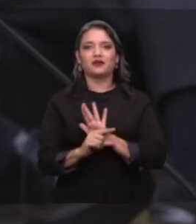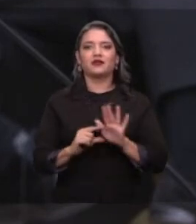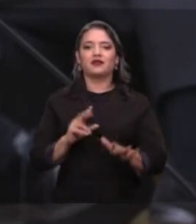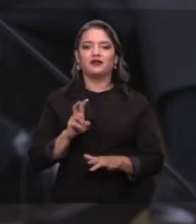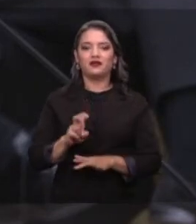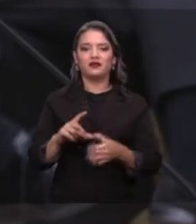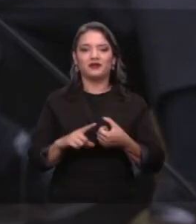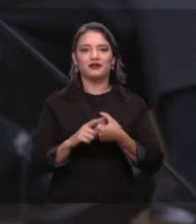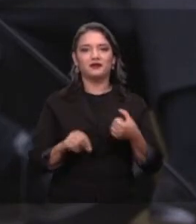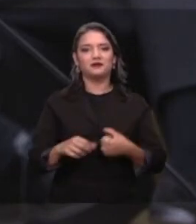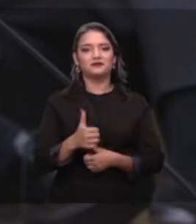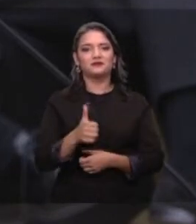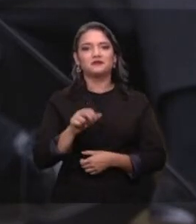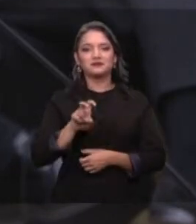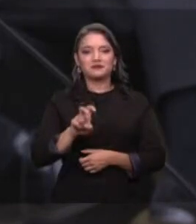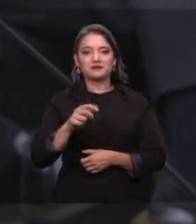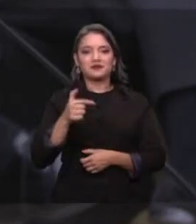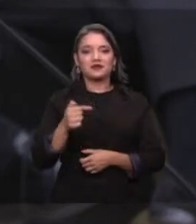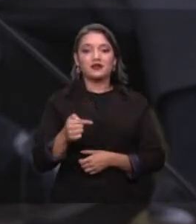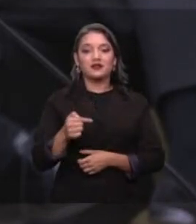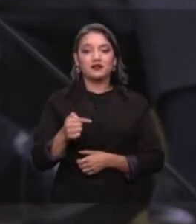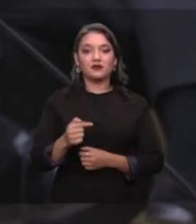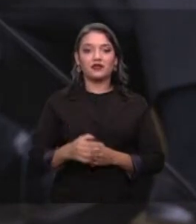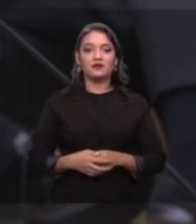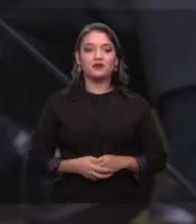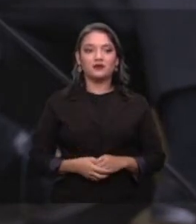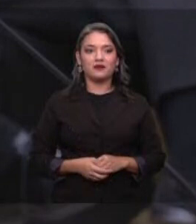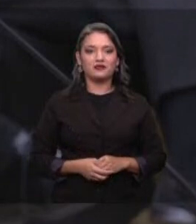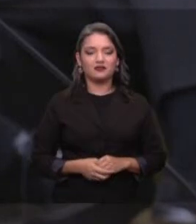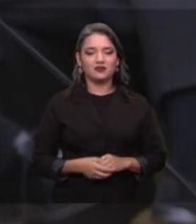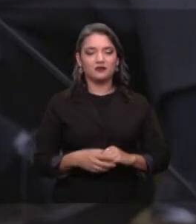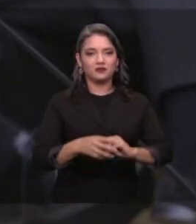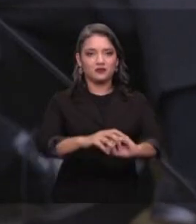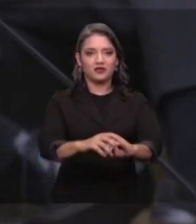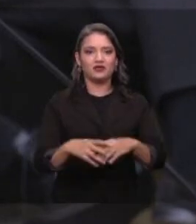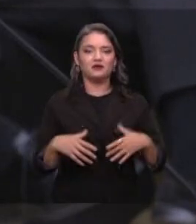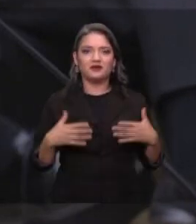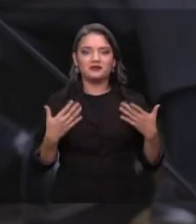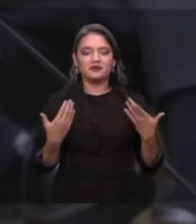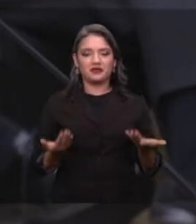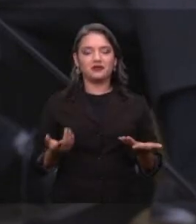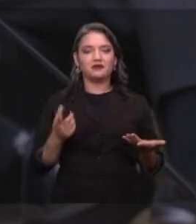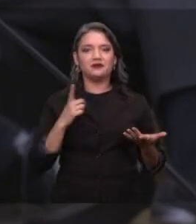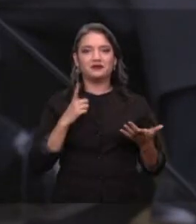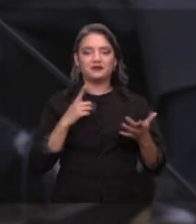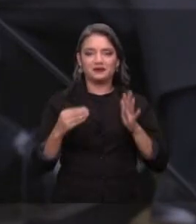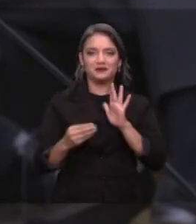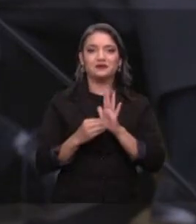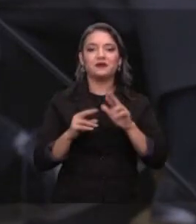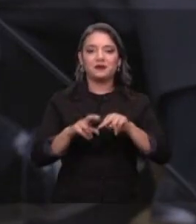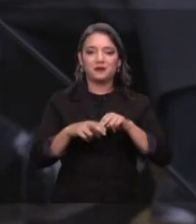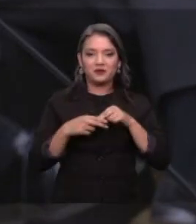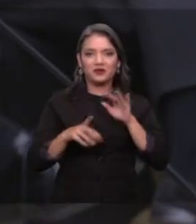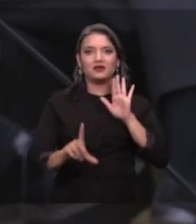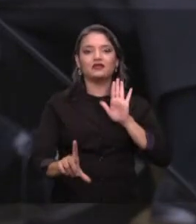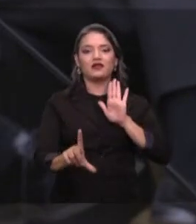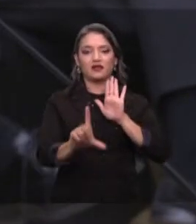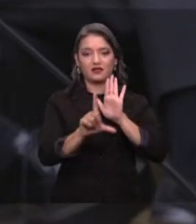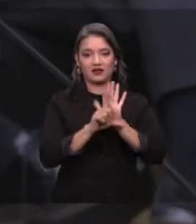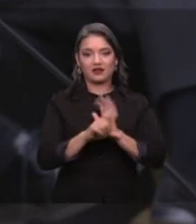do artigo 157, que foram acrescidos ao Código de Processo Penal em razão da promulgação da Lei